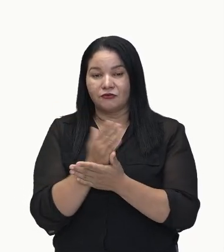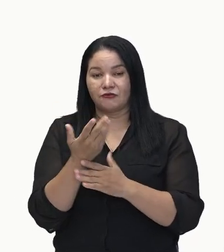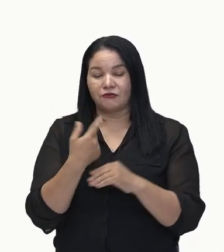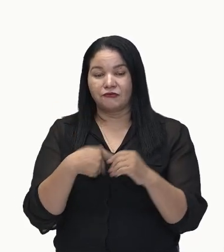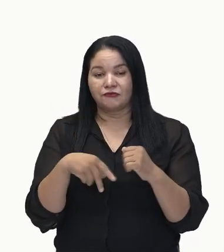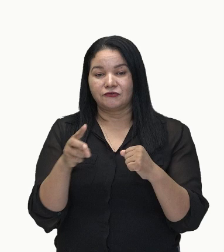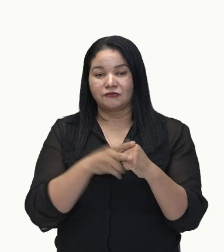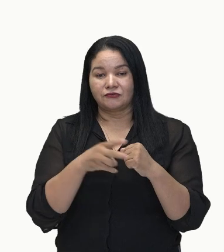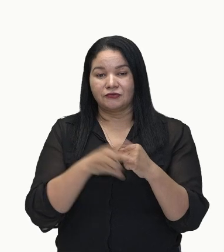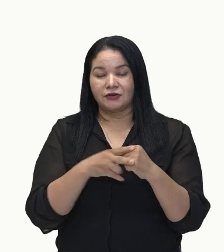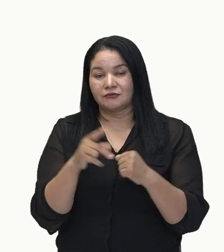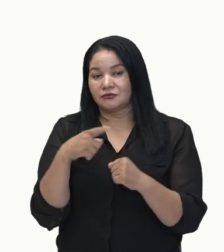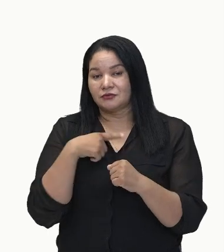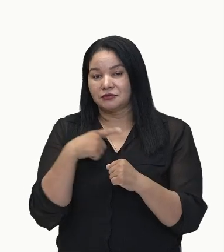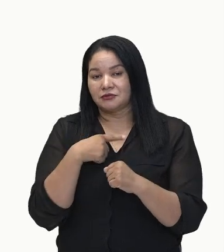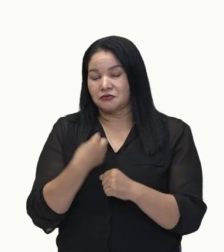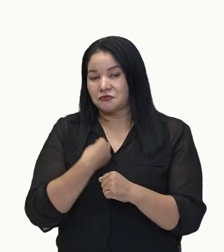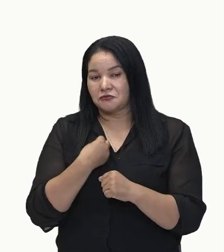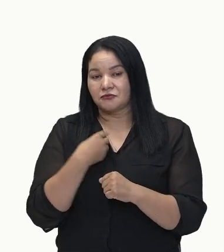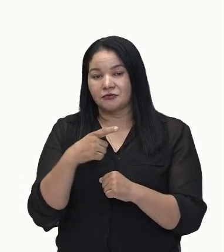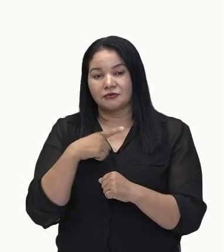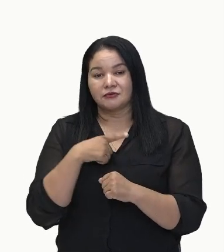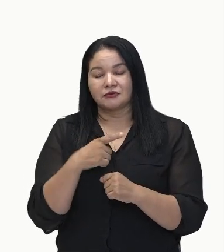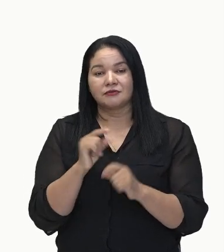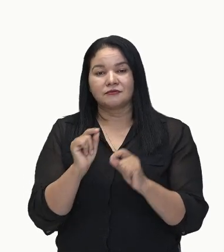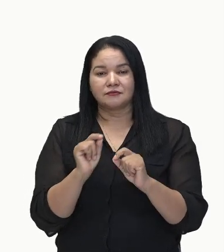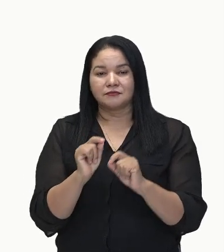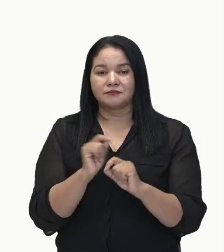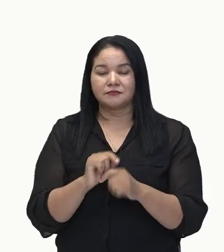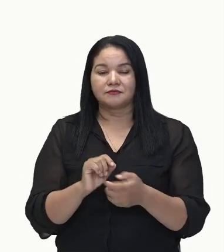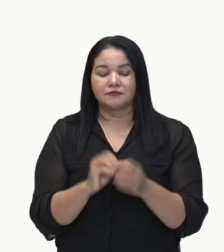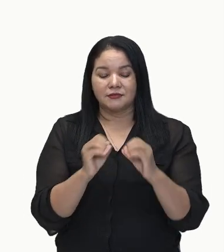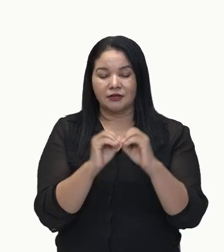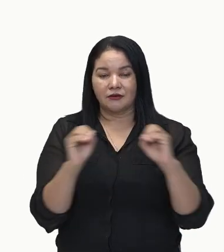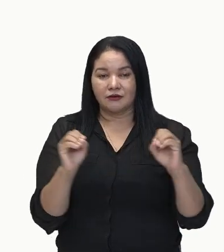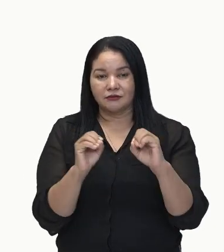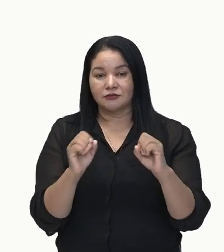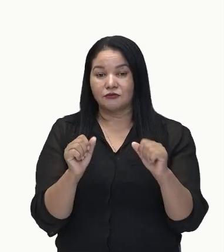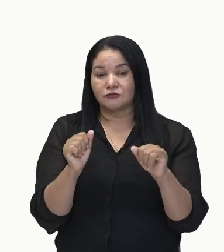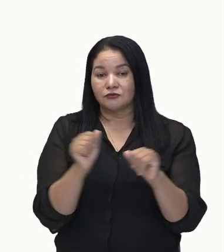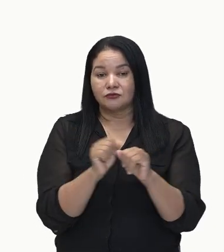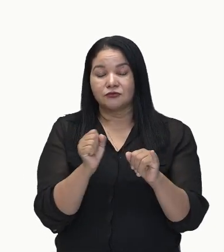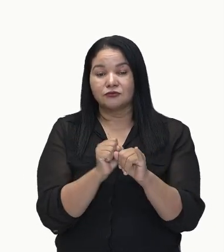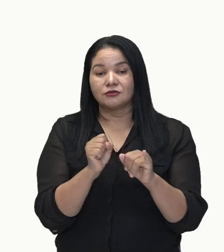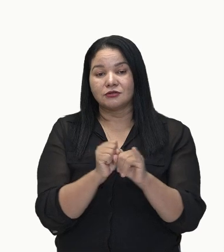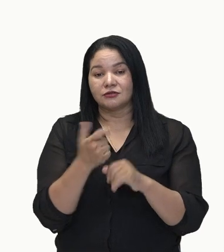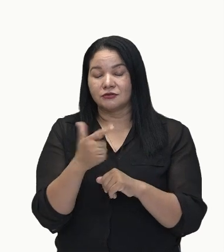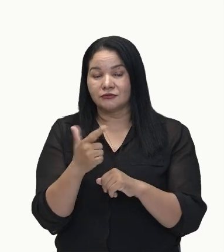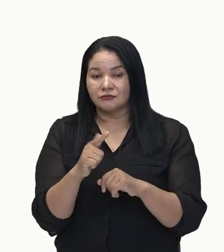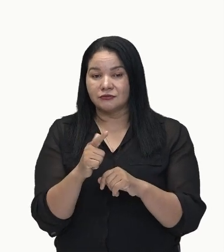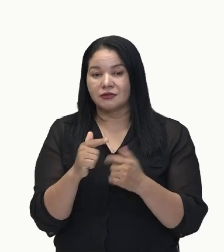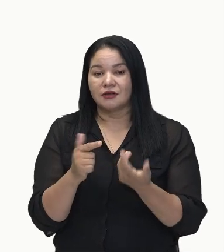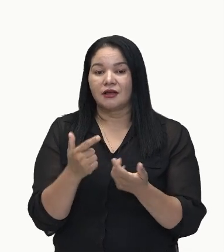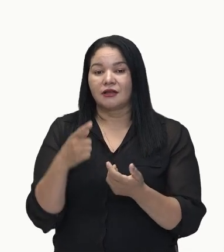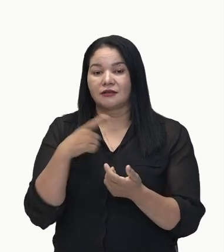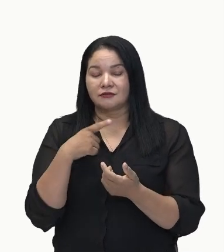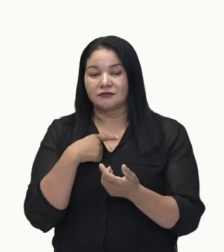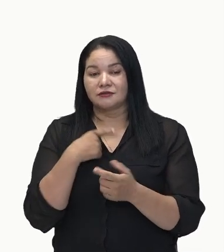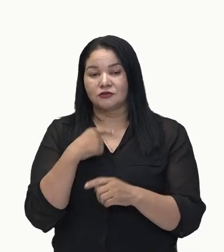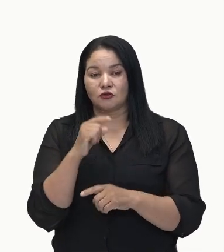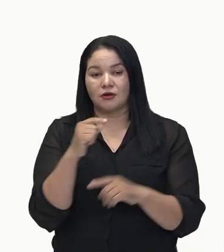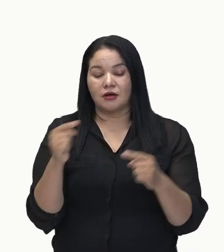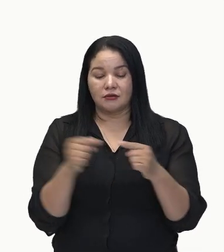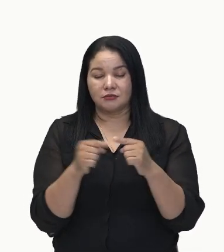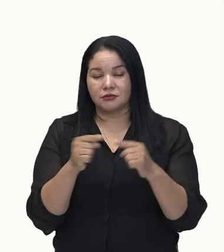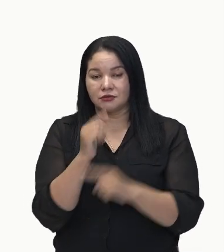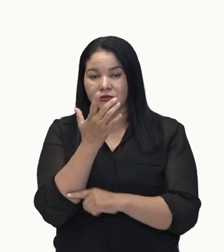sentido de existir. Então temos aí nas orações sem sujeito alguns verbos impessoais, que é o verbo amanheceu,